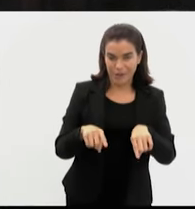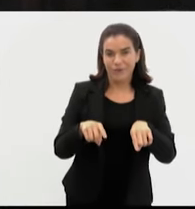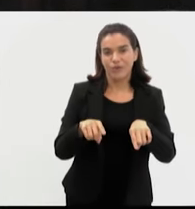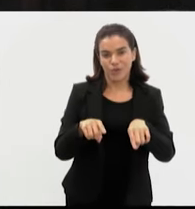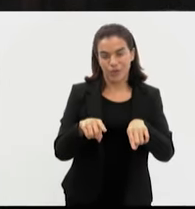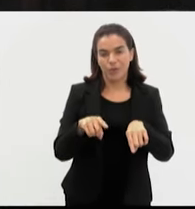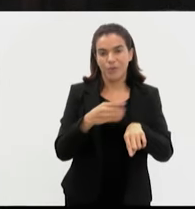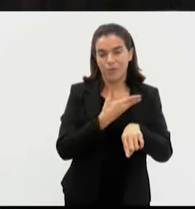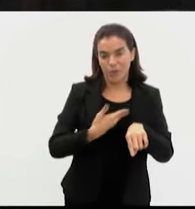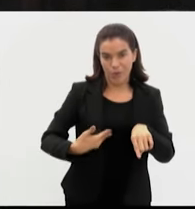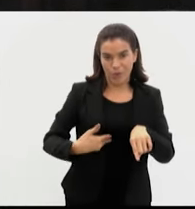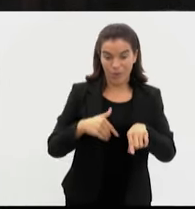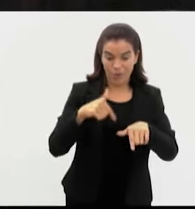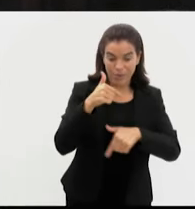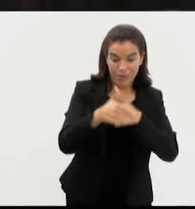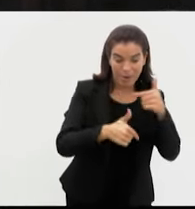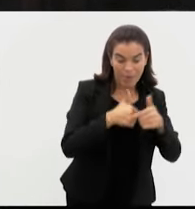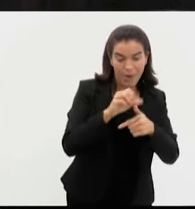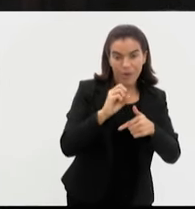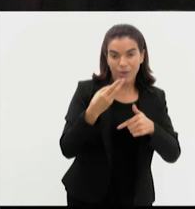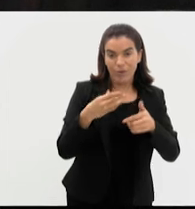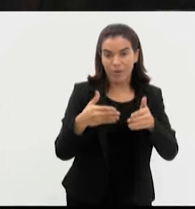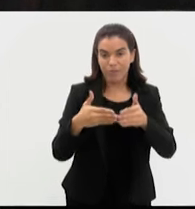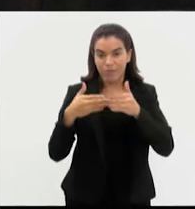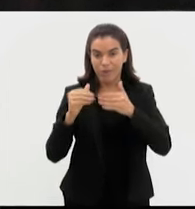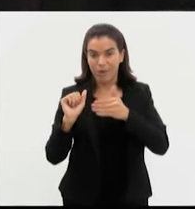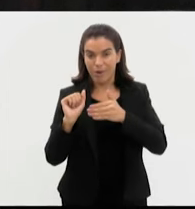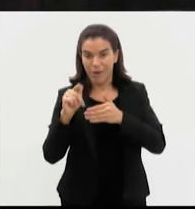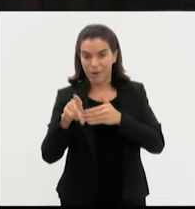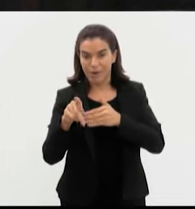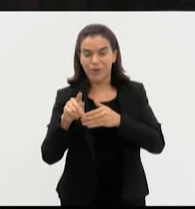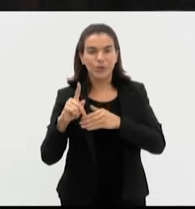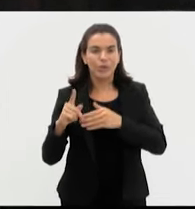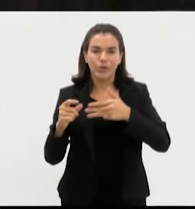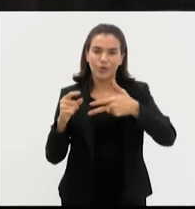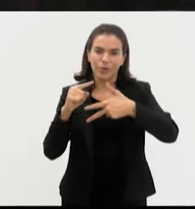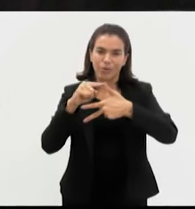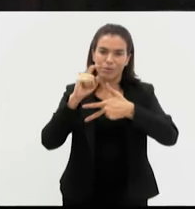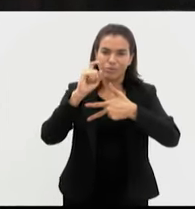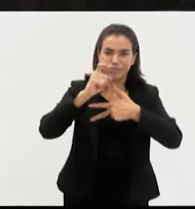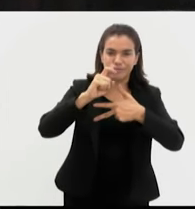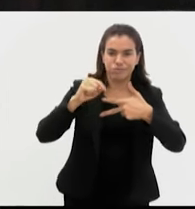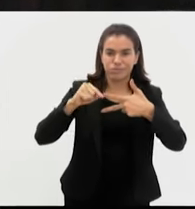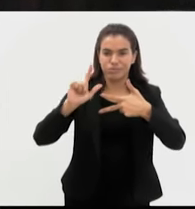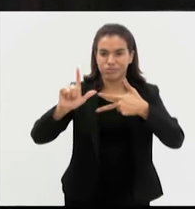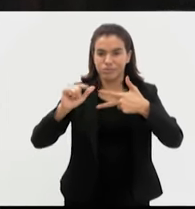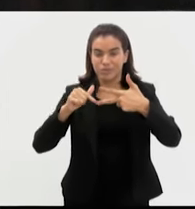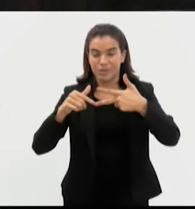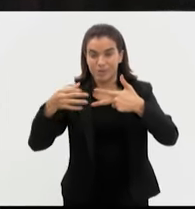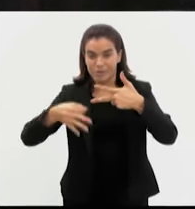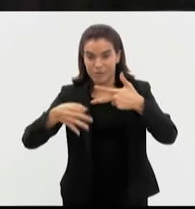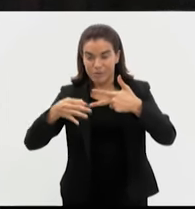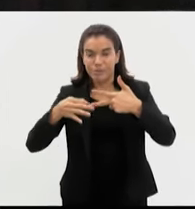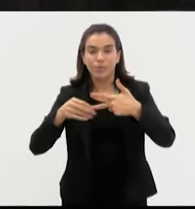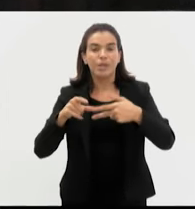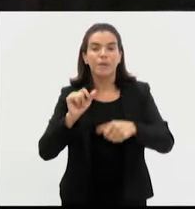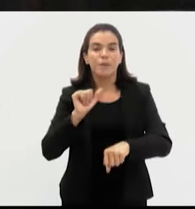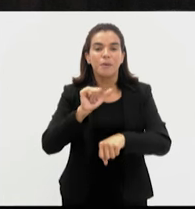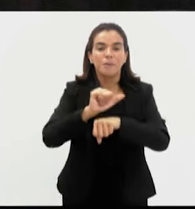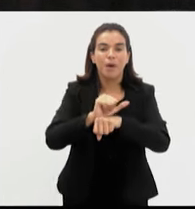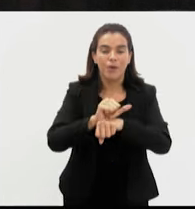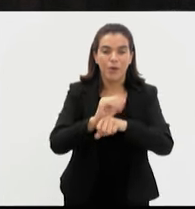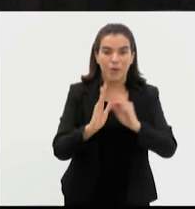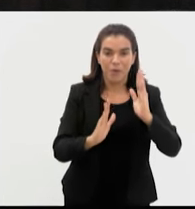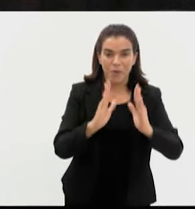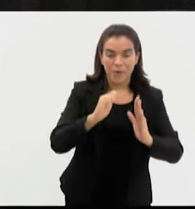e inativos de todos os poderes que ficaram congelados no período do